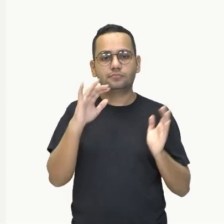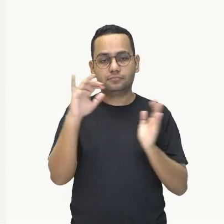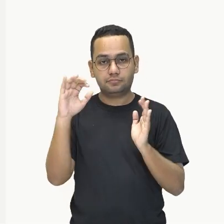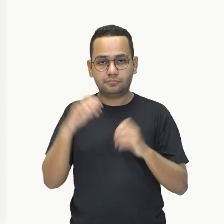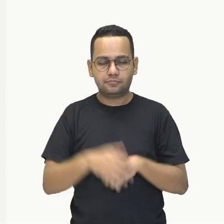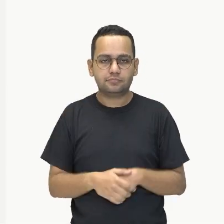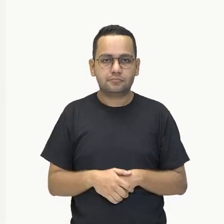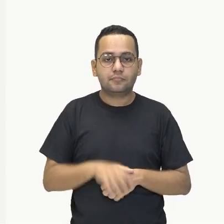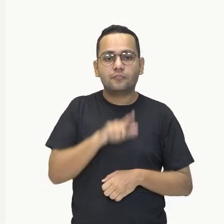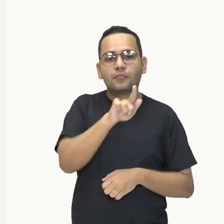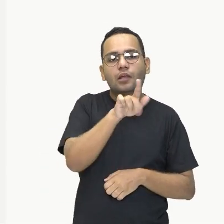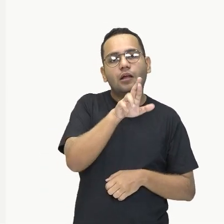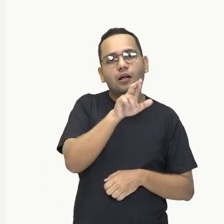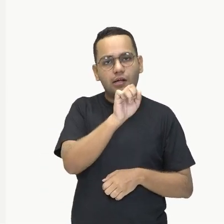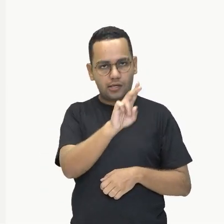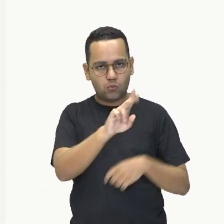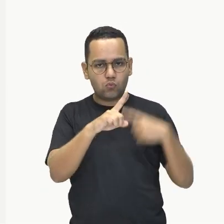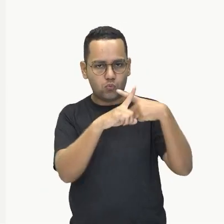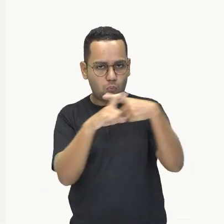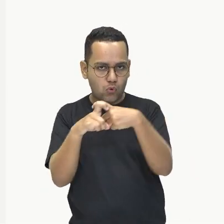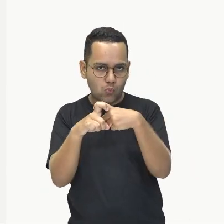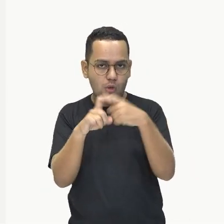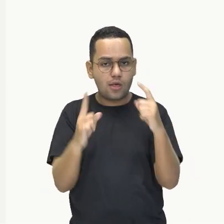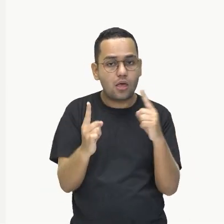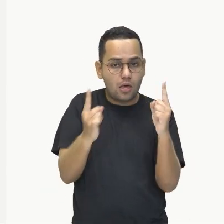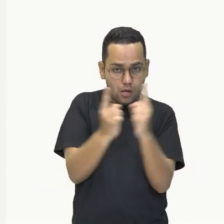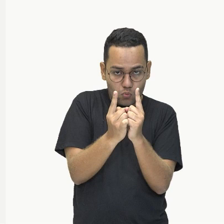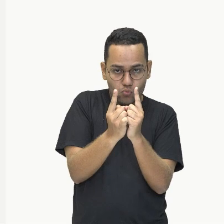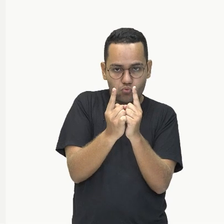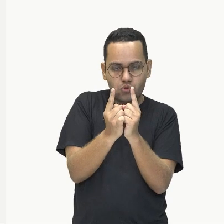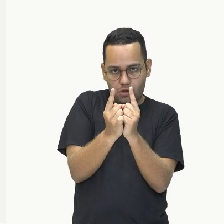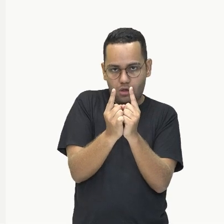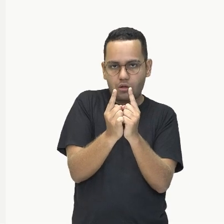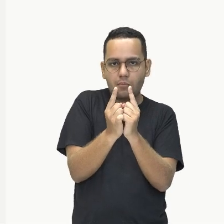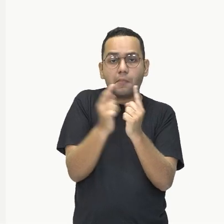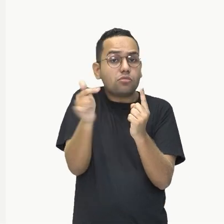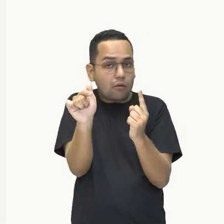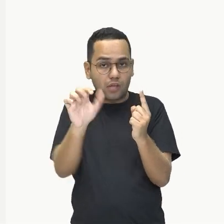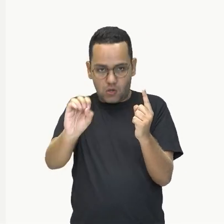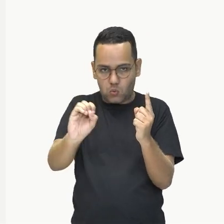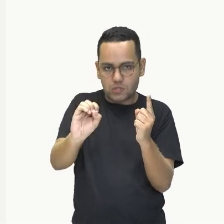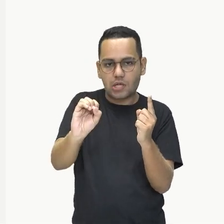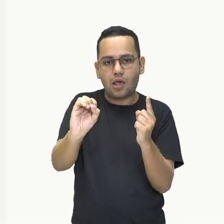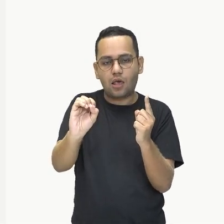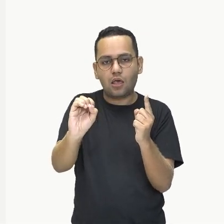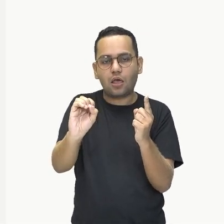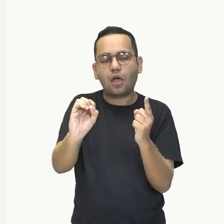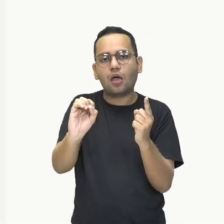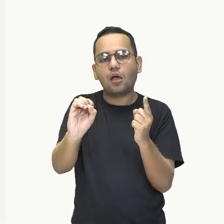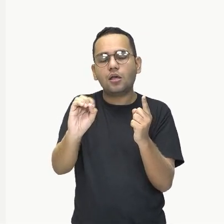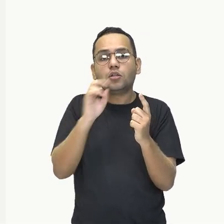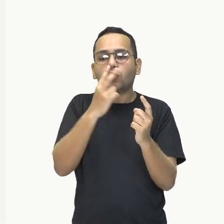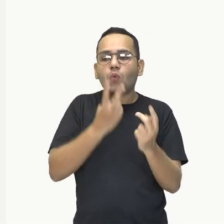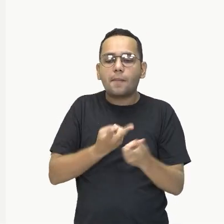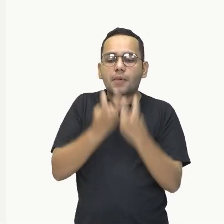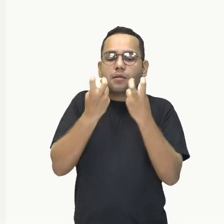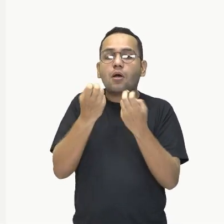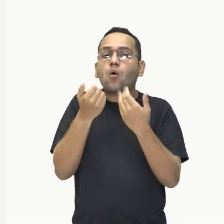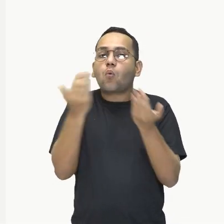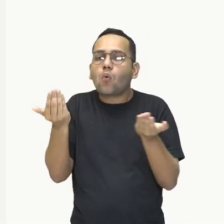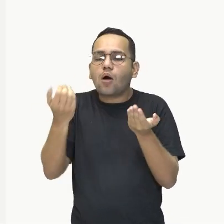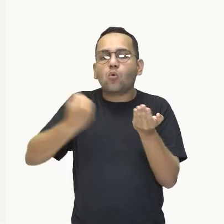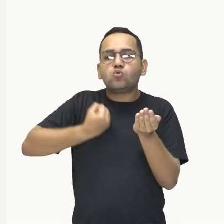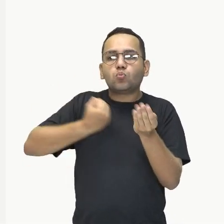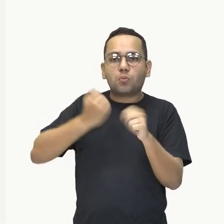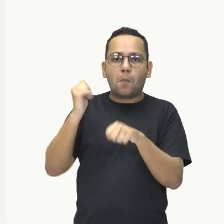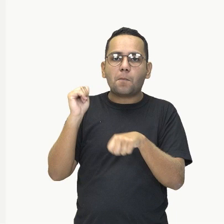novamente, não nulo, é dado por seu termo de maior grau. Como